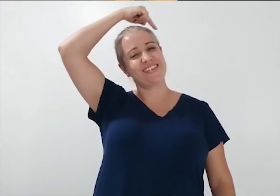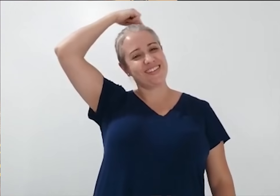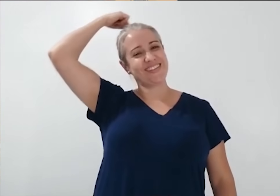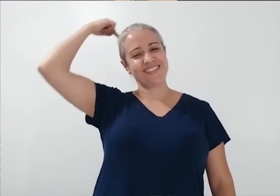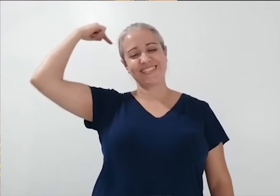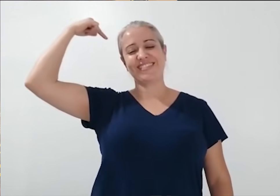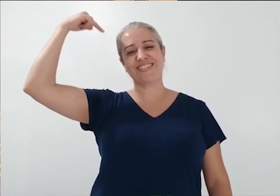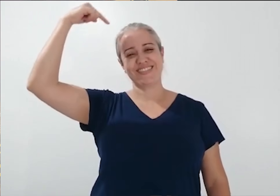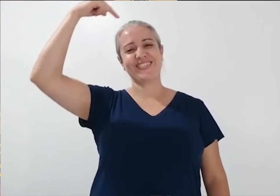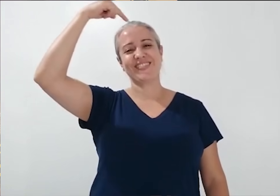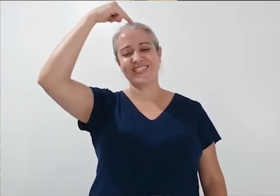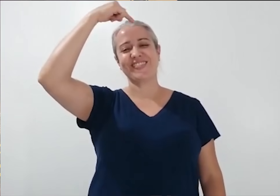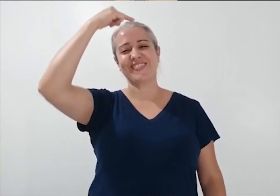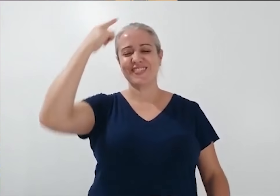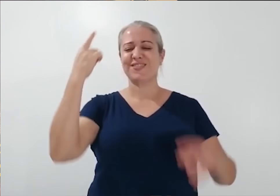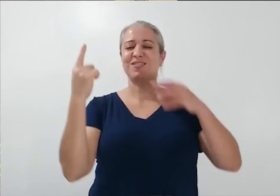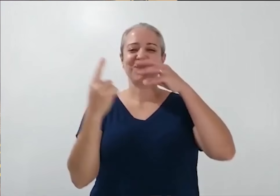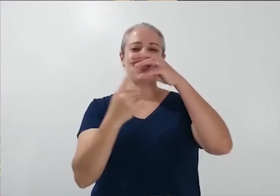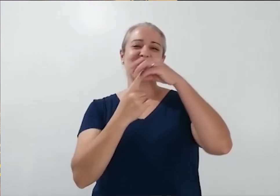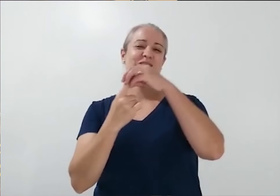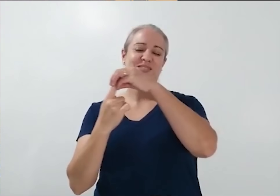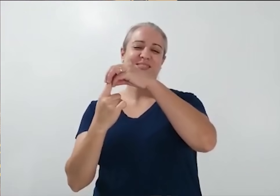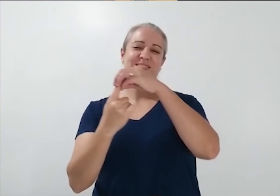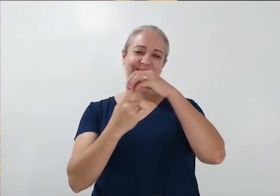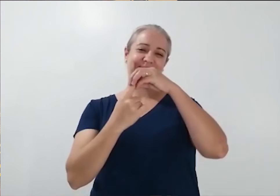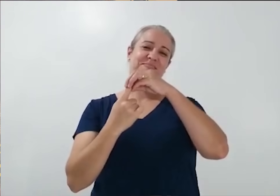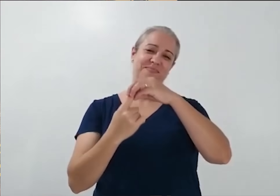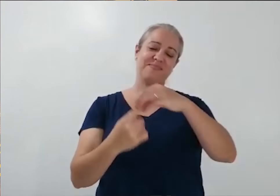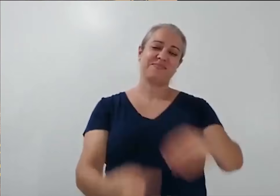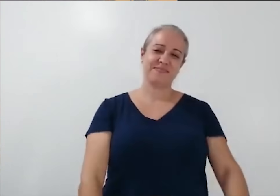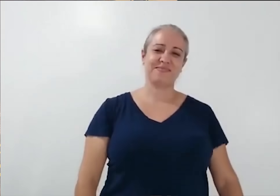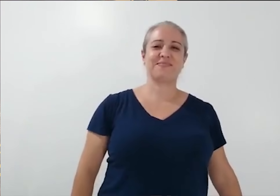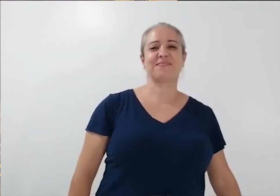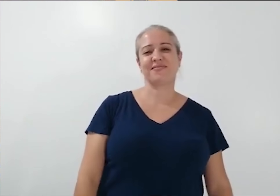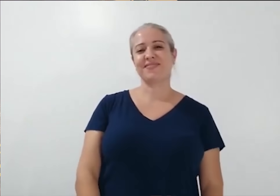ninguém tão santo como o Senhor é.